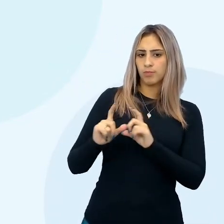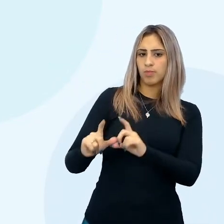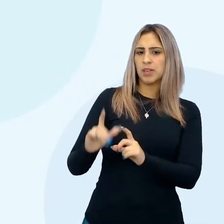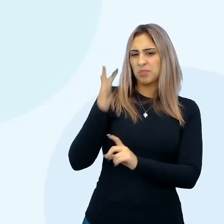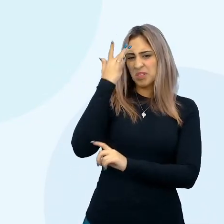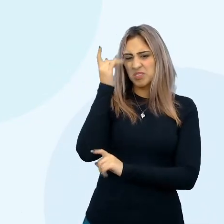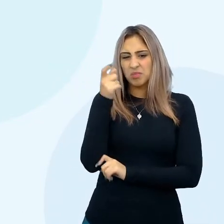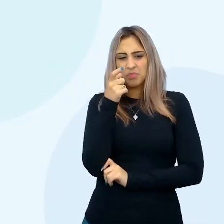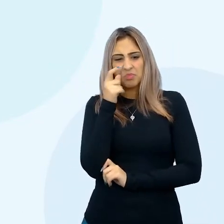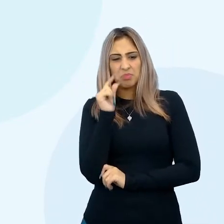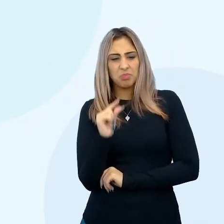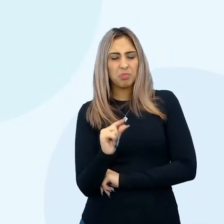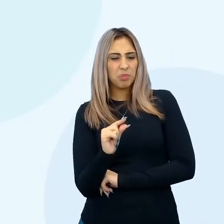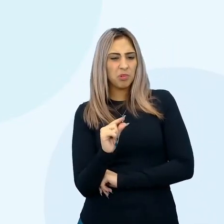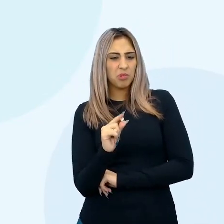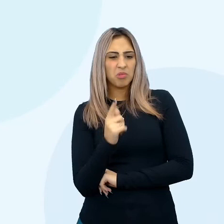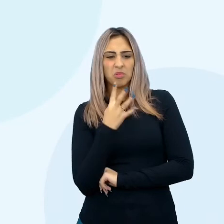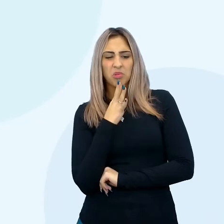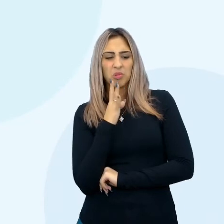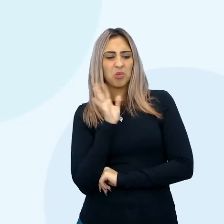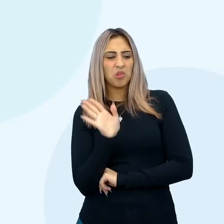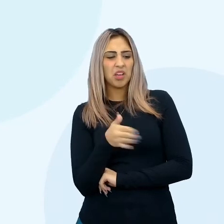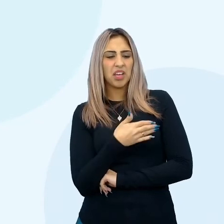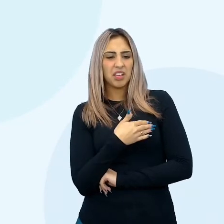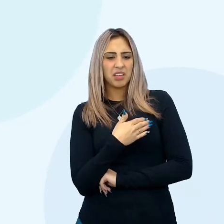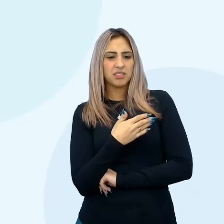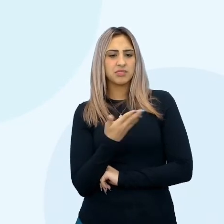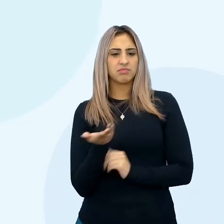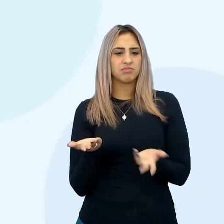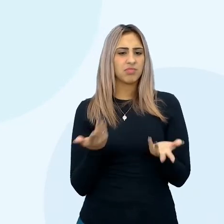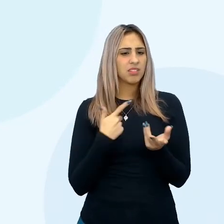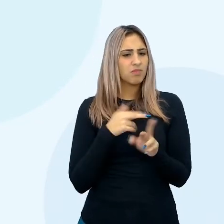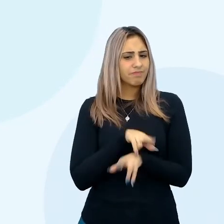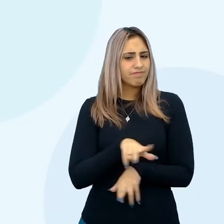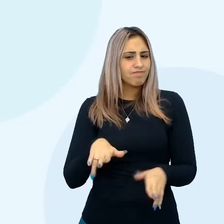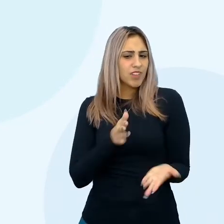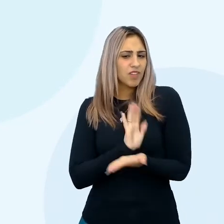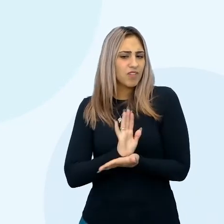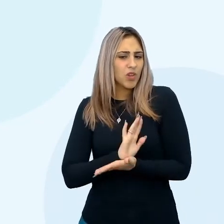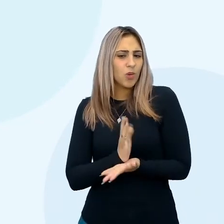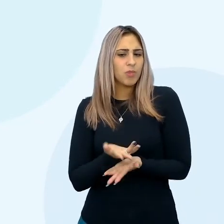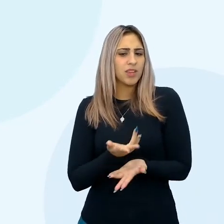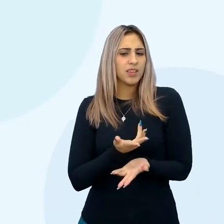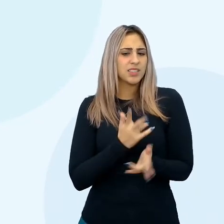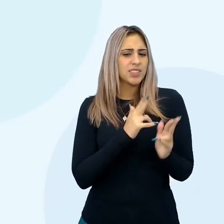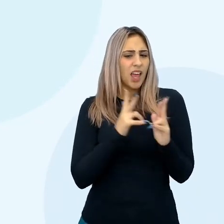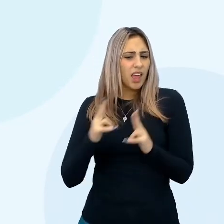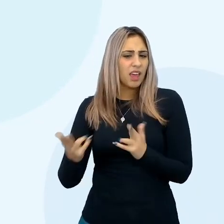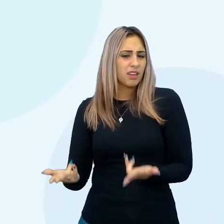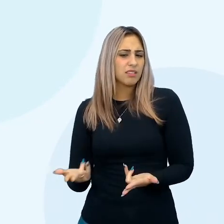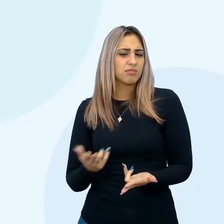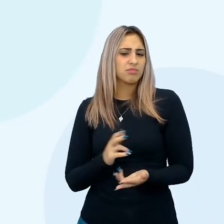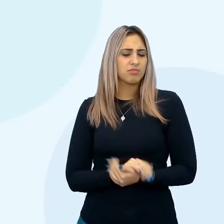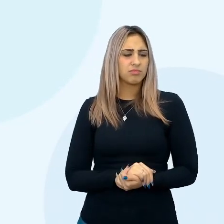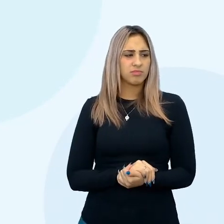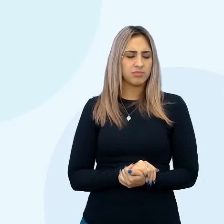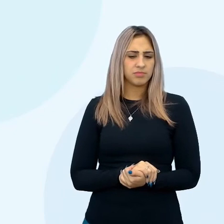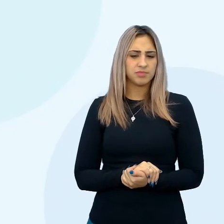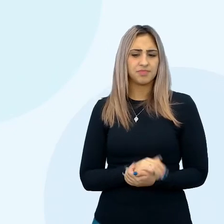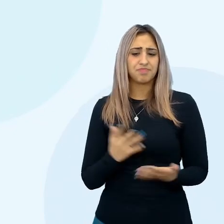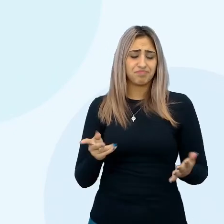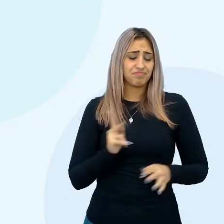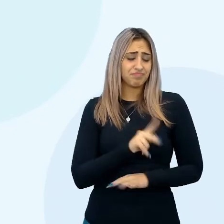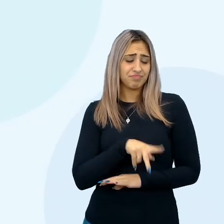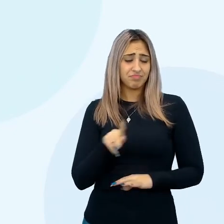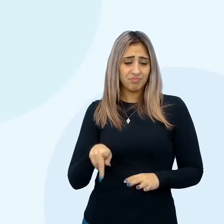pouco, né? Um negócio... Às vezes nem conhece, né? Fica apagado em meio a tantos filmes, né? Tantas séries que a gente tem. E o cinema tem isso, viu, professora? Porque